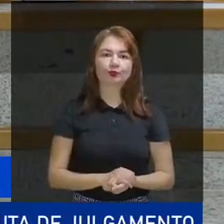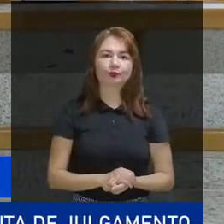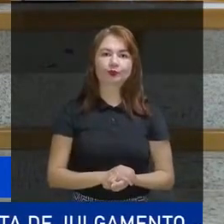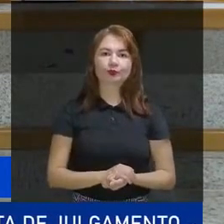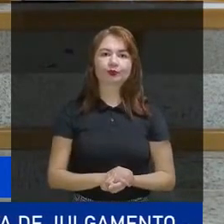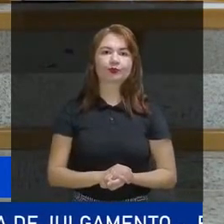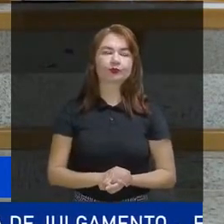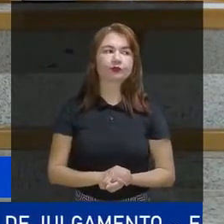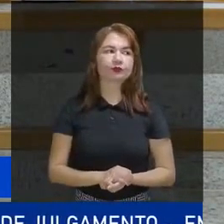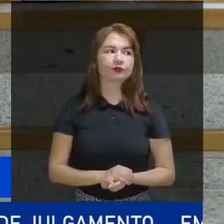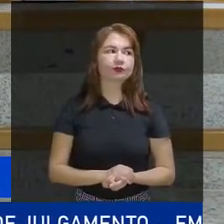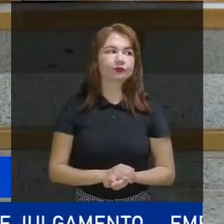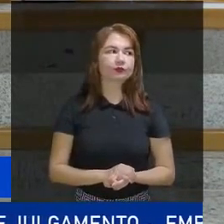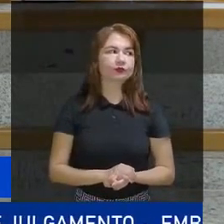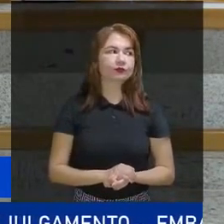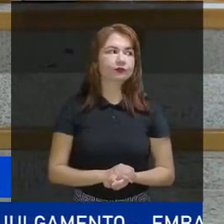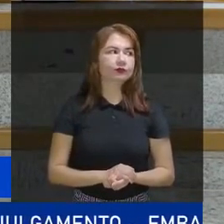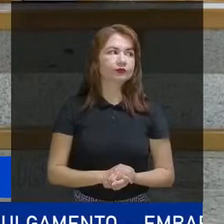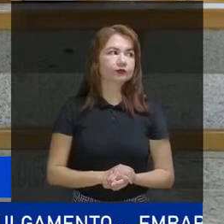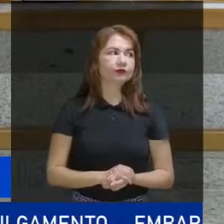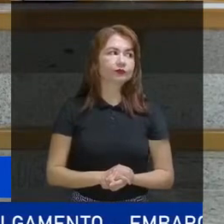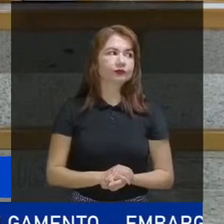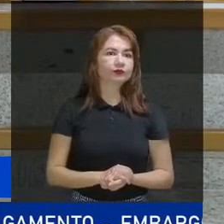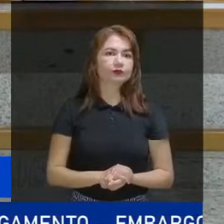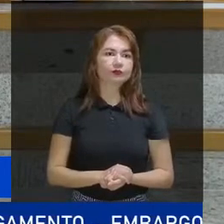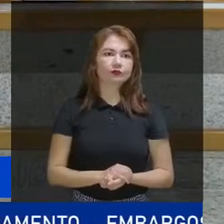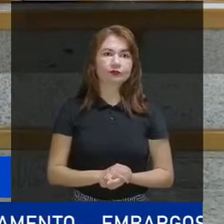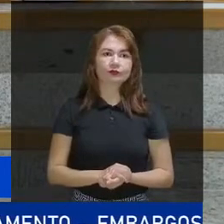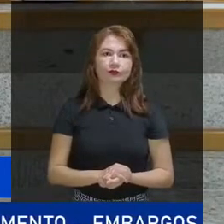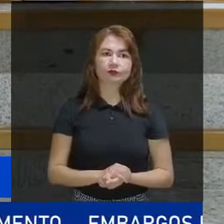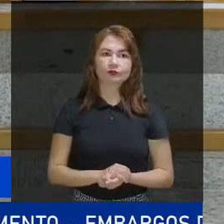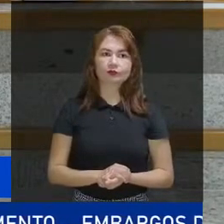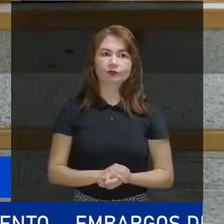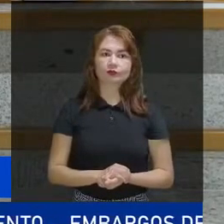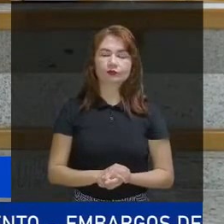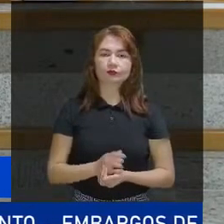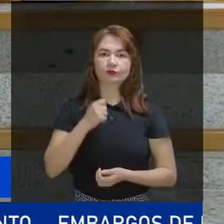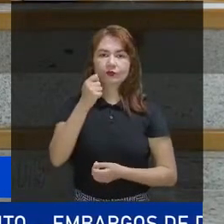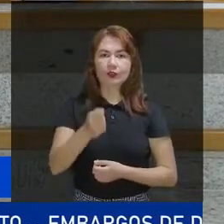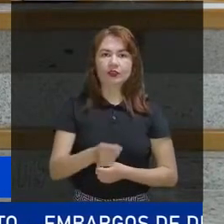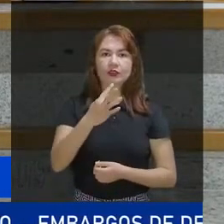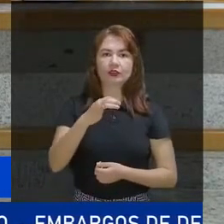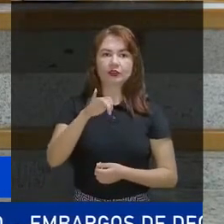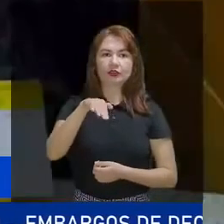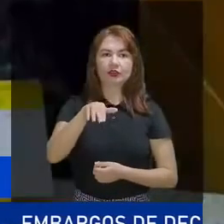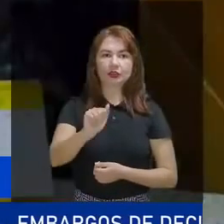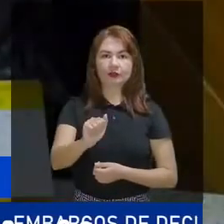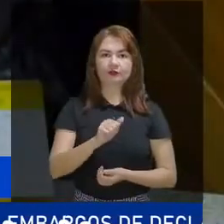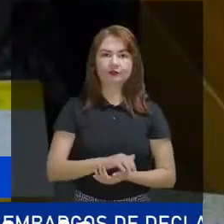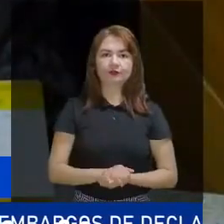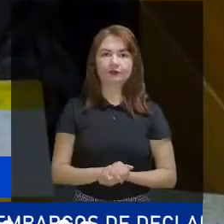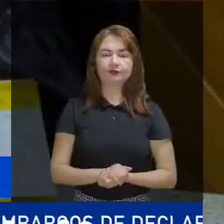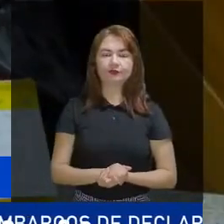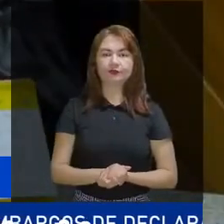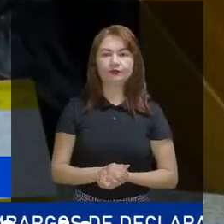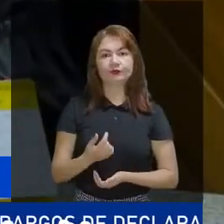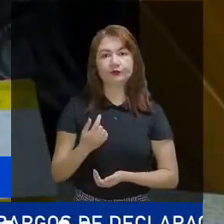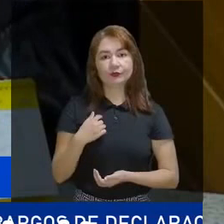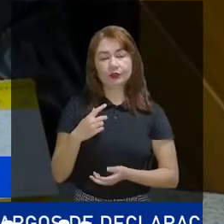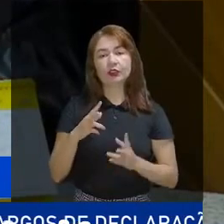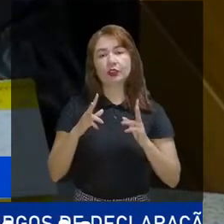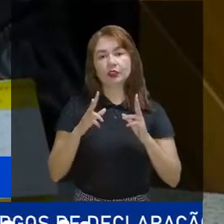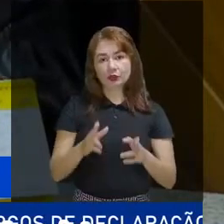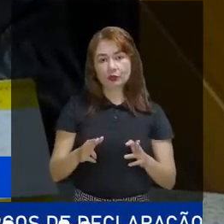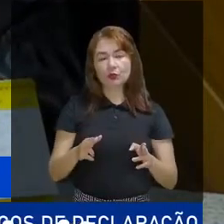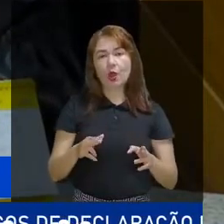vai do... providenciar isso. Como vota a juíza Tina Souza? Eu vou acompanhar,